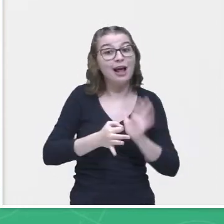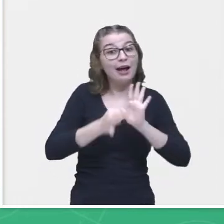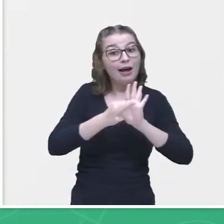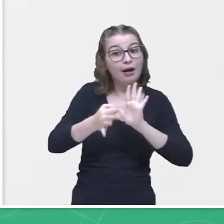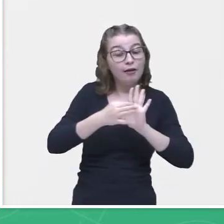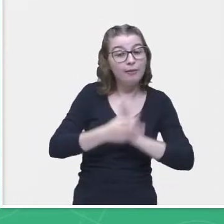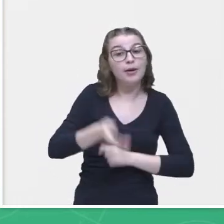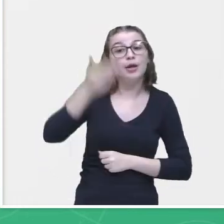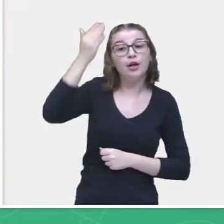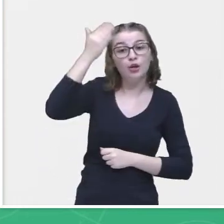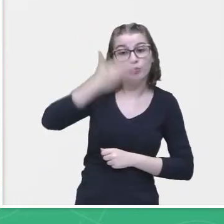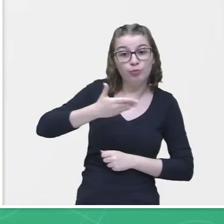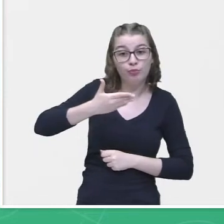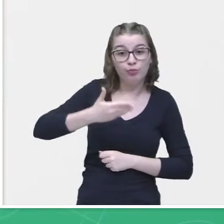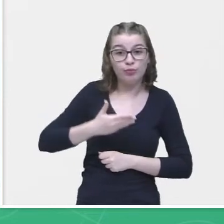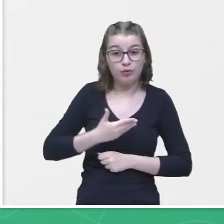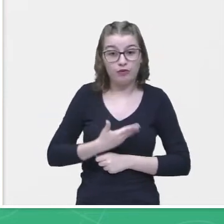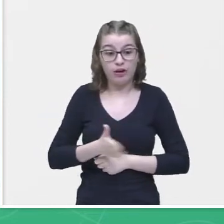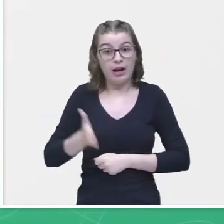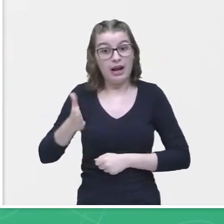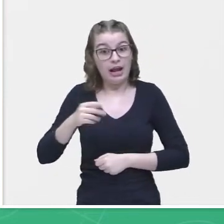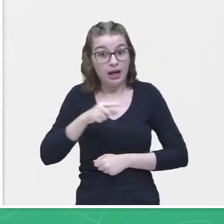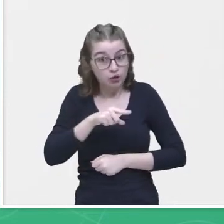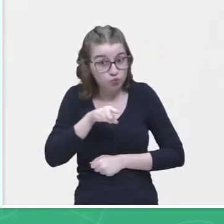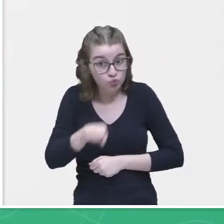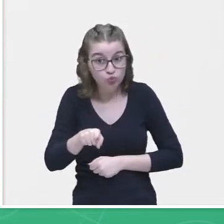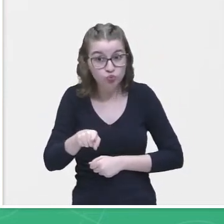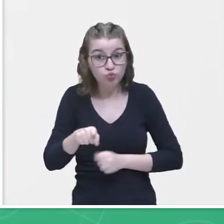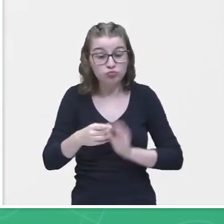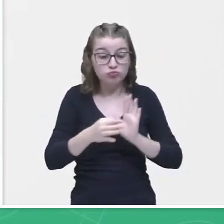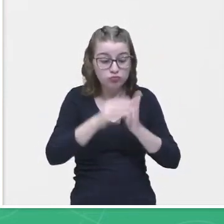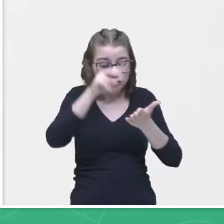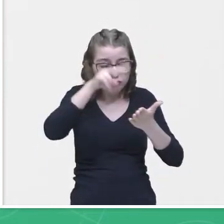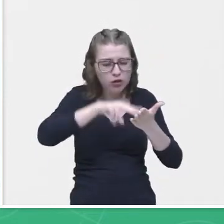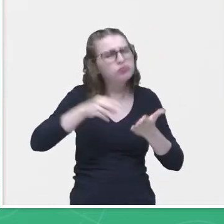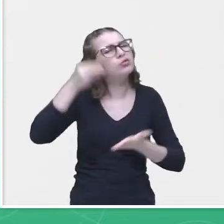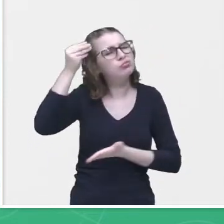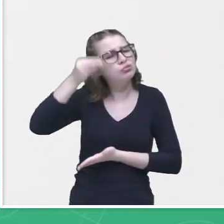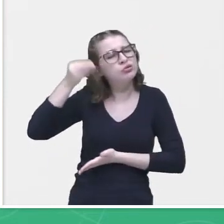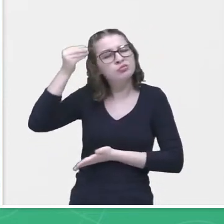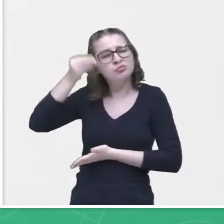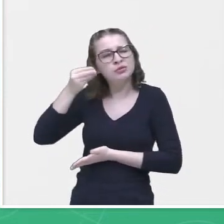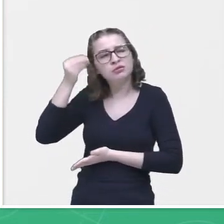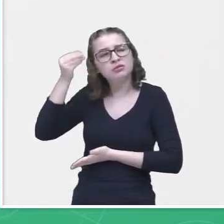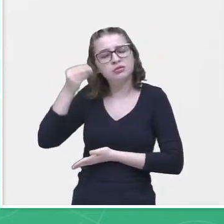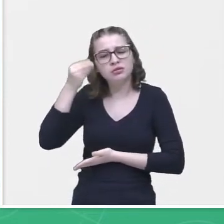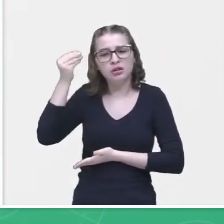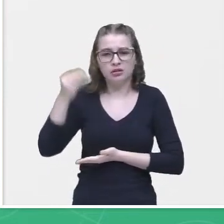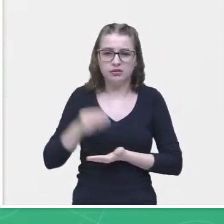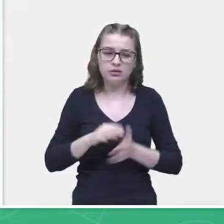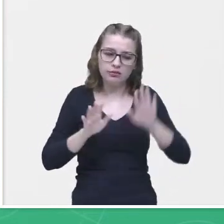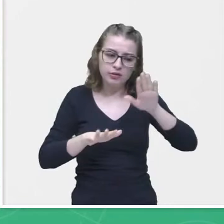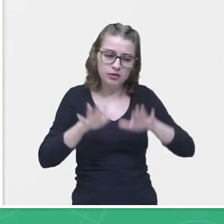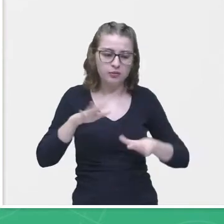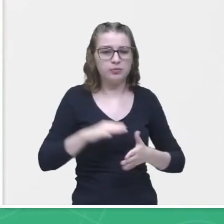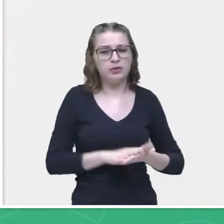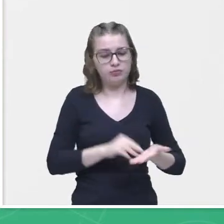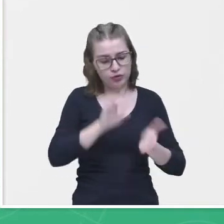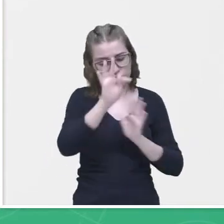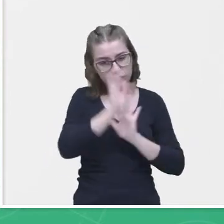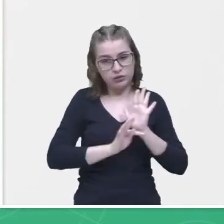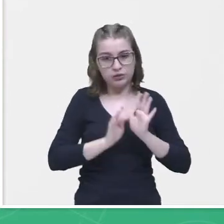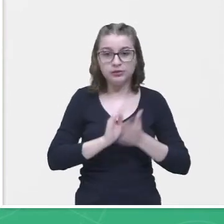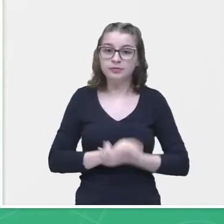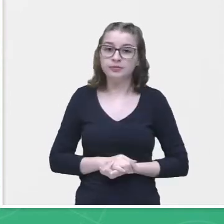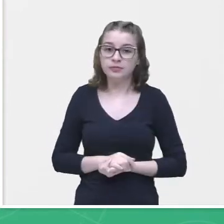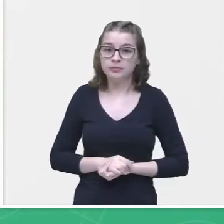É você, é a sua leitura, você observou vídeos, textos, enfim, uma série de coisas, e você traz